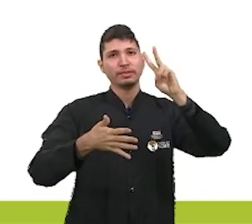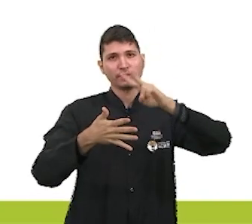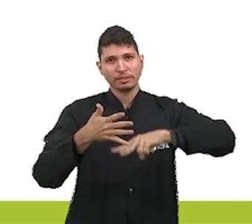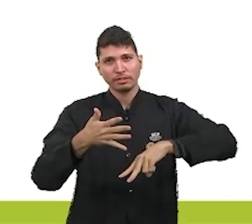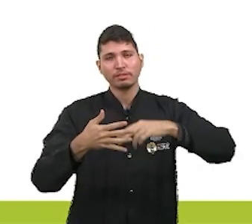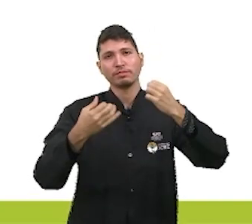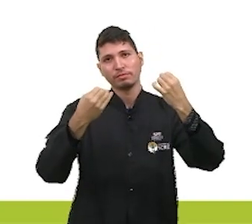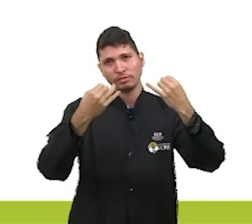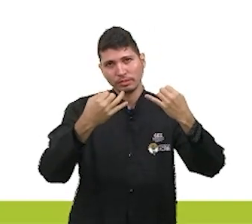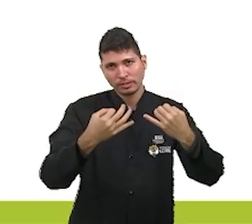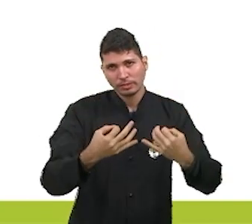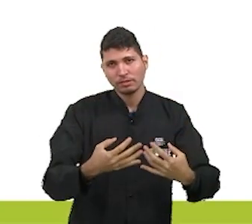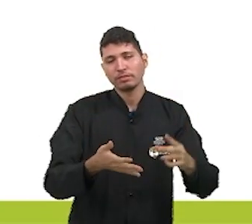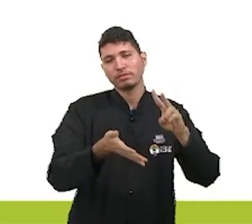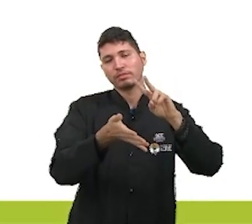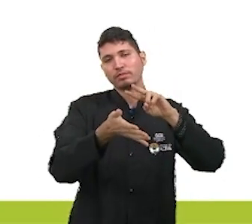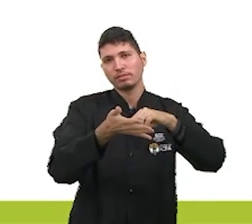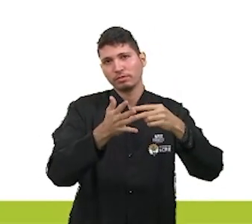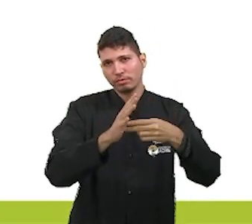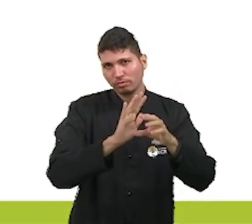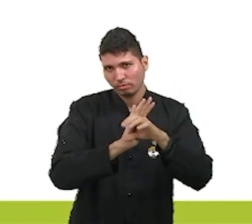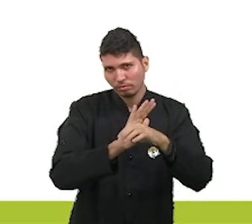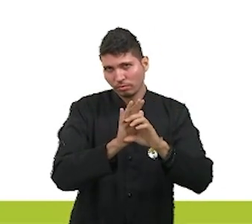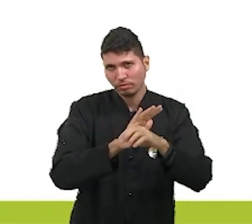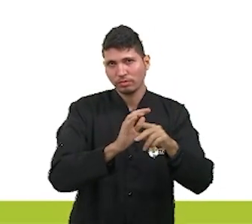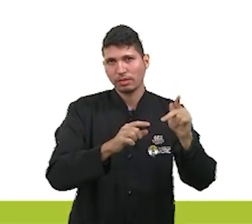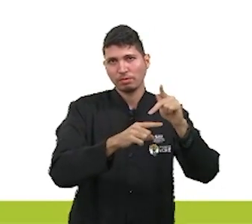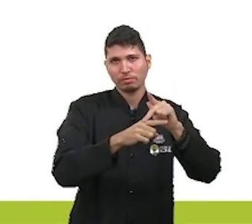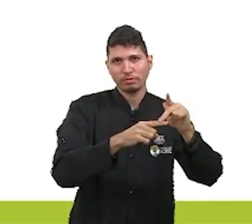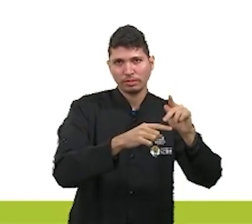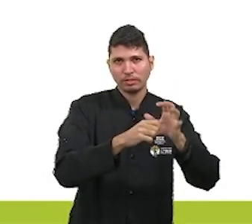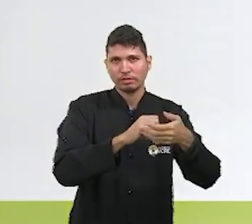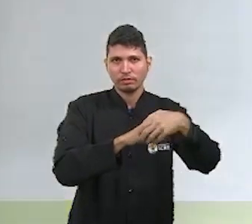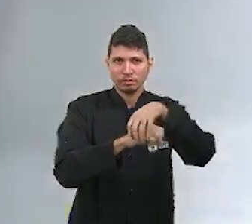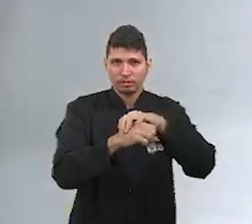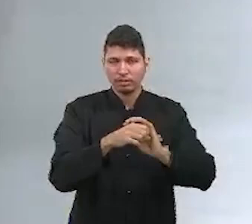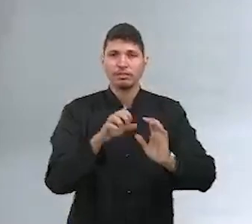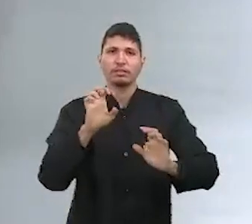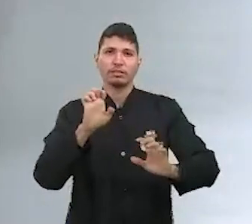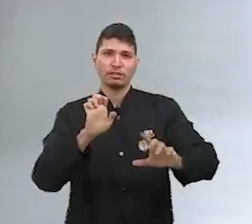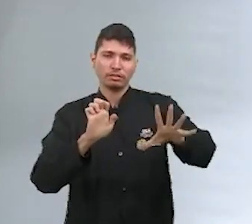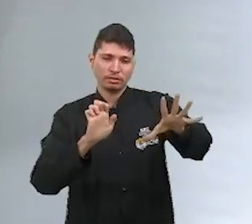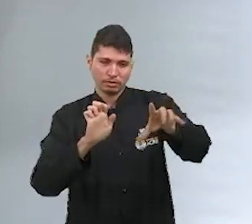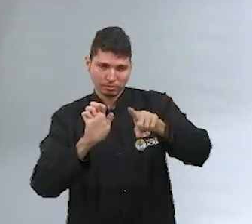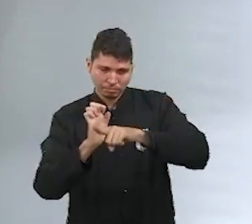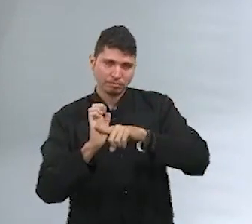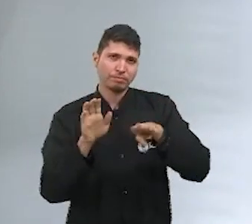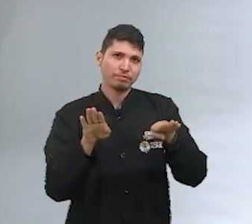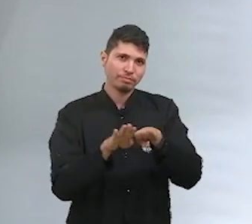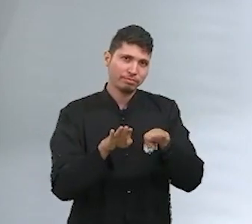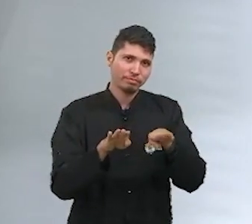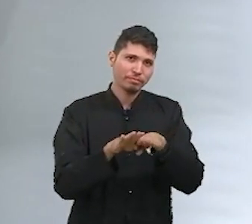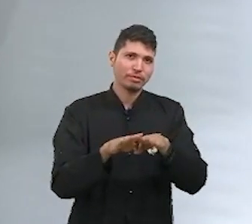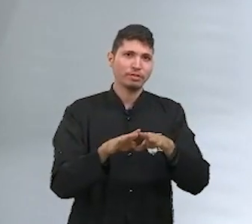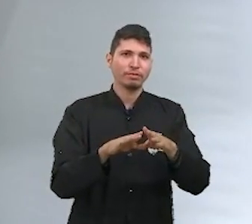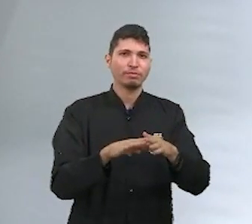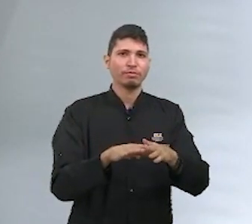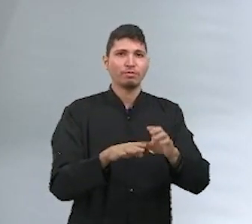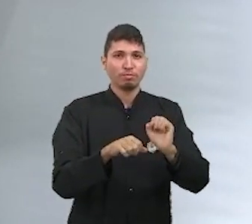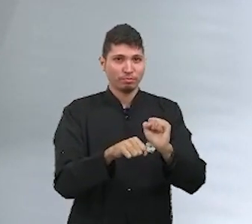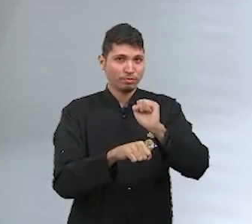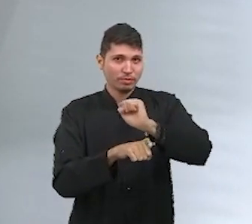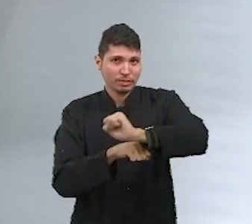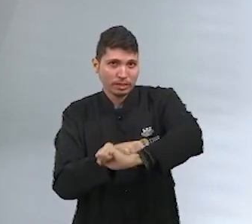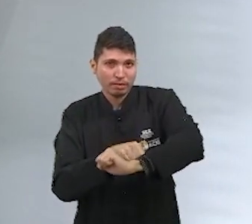que é eletronegatividade e polaridade das moléculas que eu acabei de explicar para vocês. Então, eu vou direto para a análise